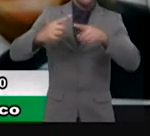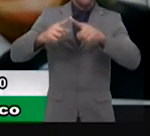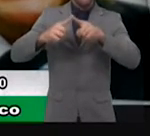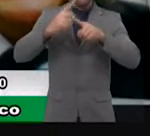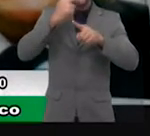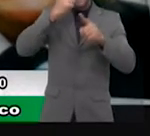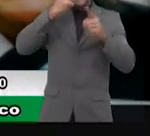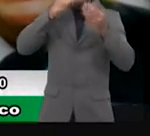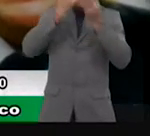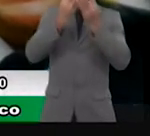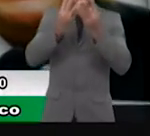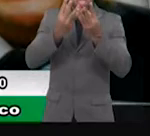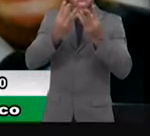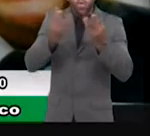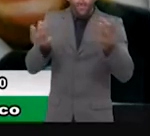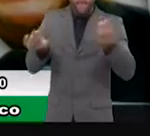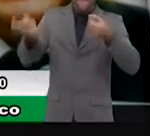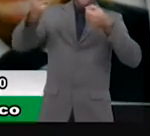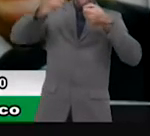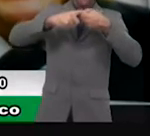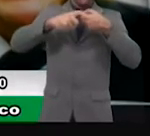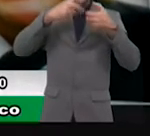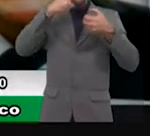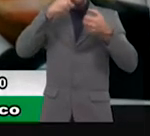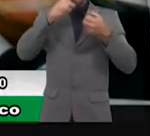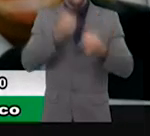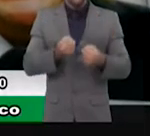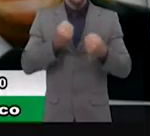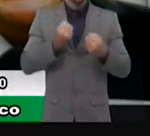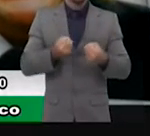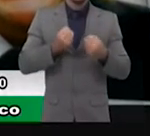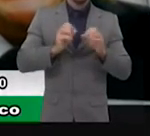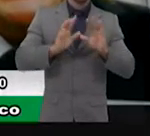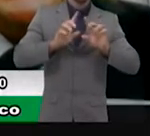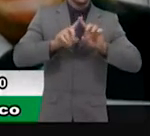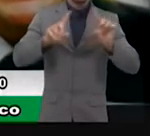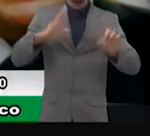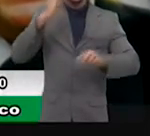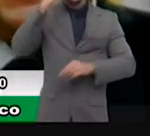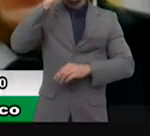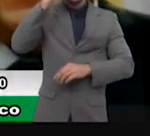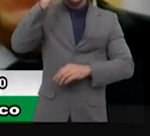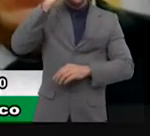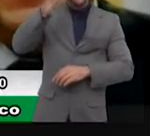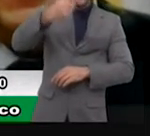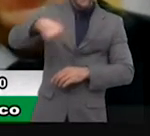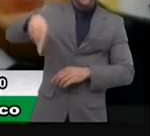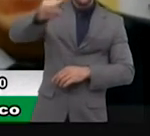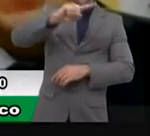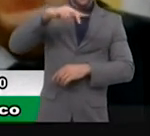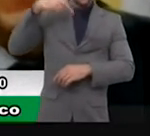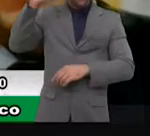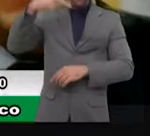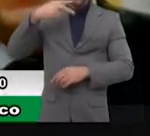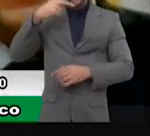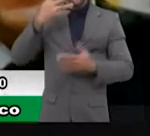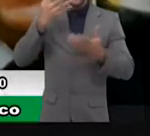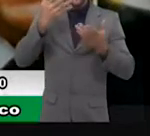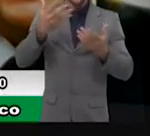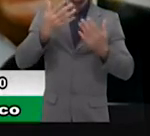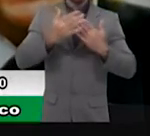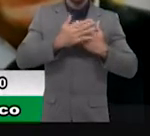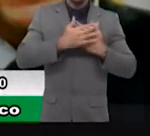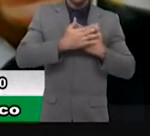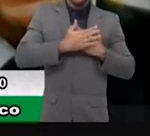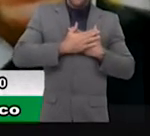uma maneira muito agressiva. Eu sei, senhores vereadores, que todos vocês queriam também prestar essa homenagem. E